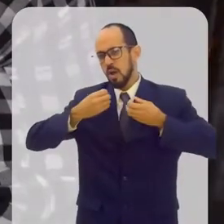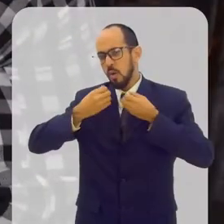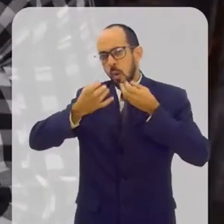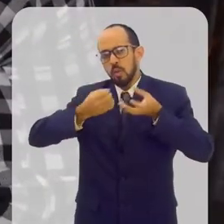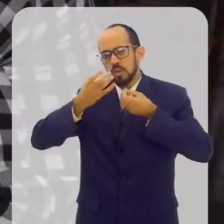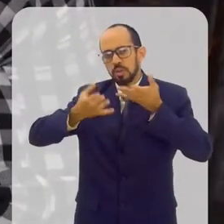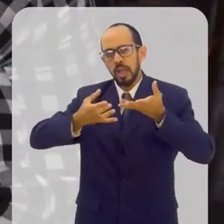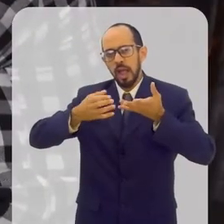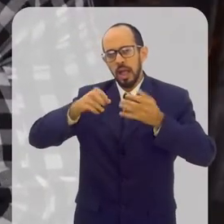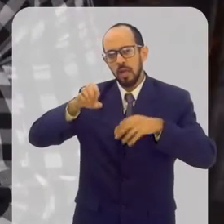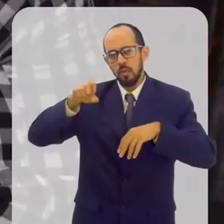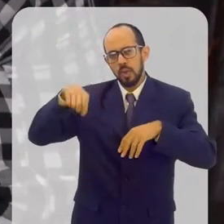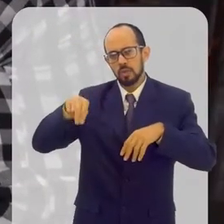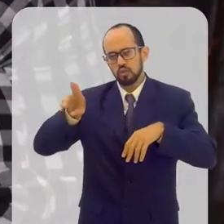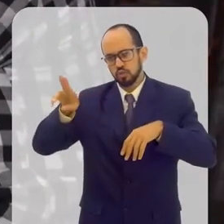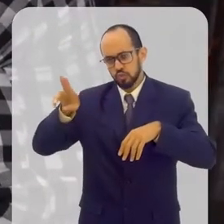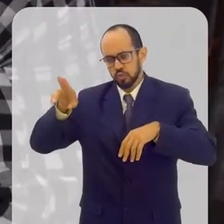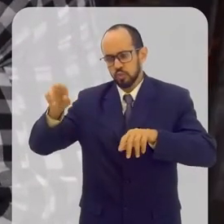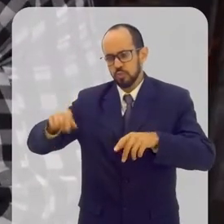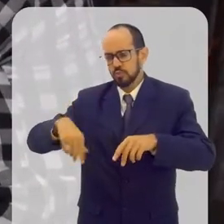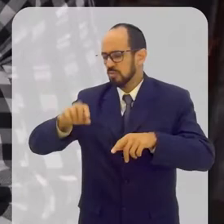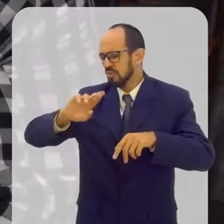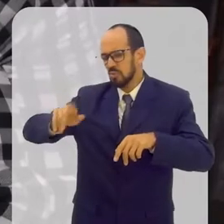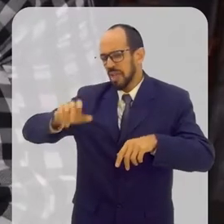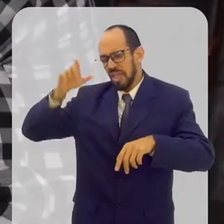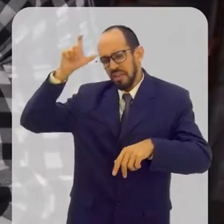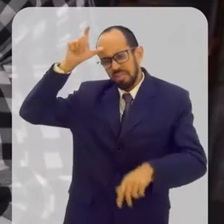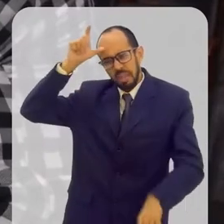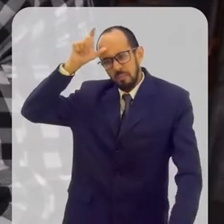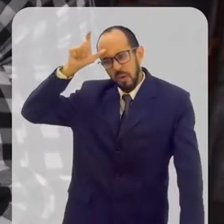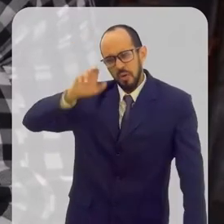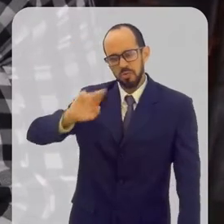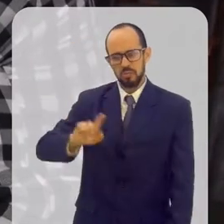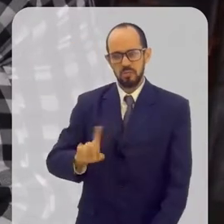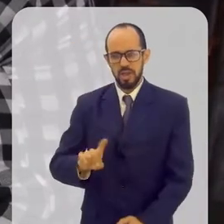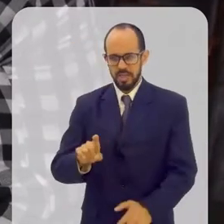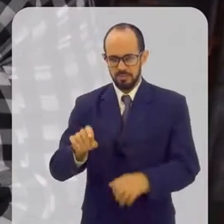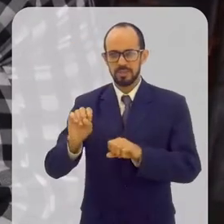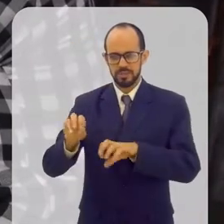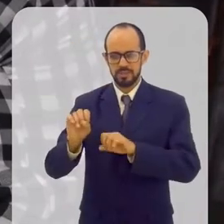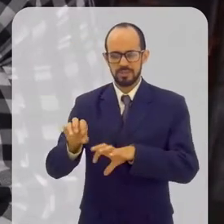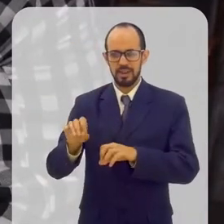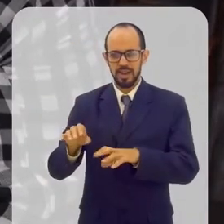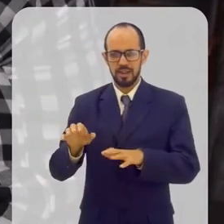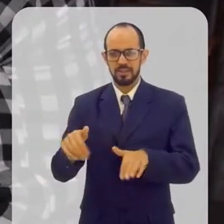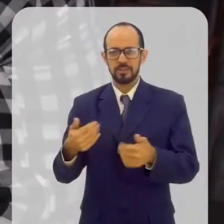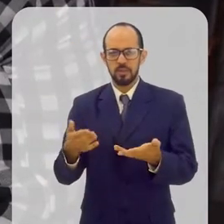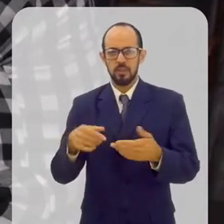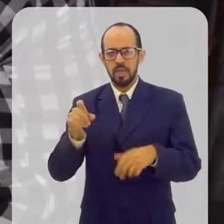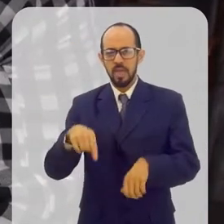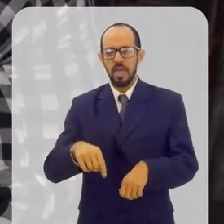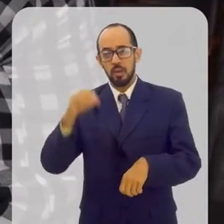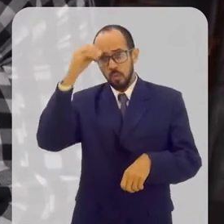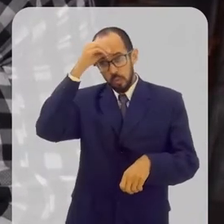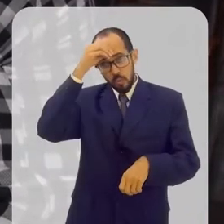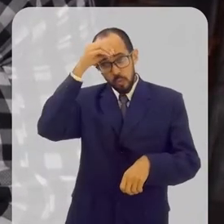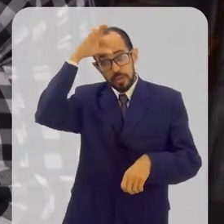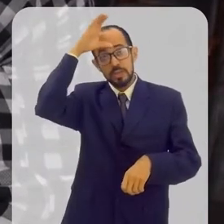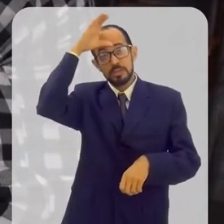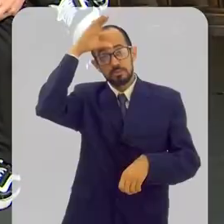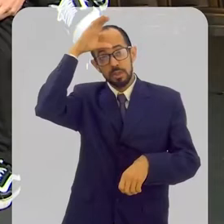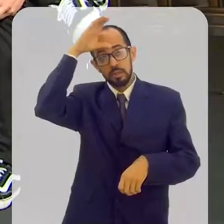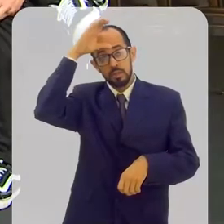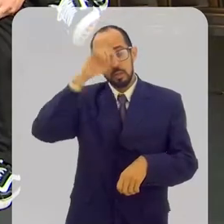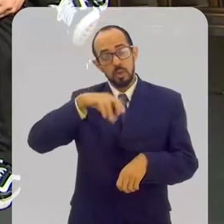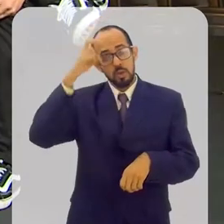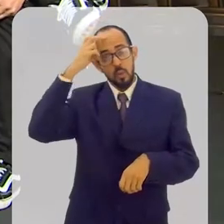e desconstruir isso. Exatamente. Que ele era um demônio e tal, que nunca foi. Então, eu acho que através do conhecimento e da